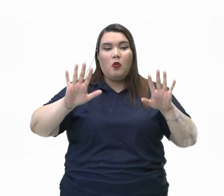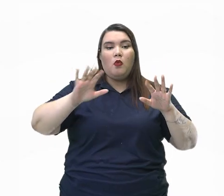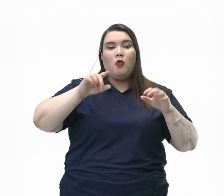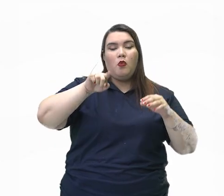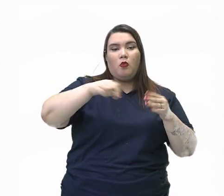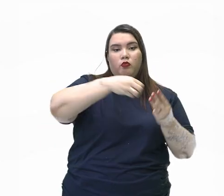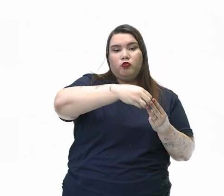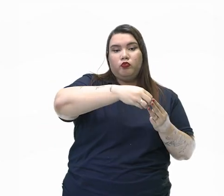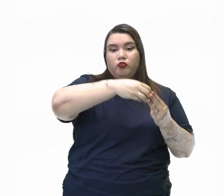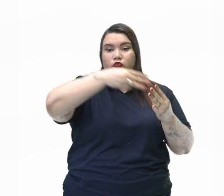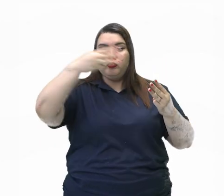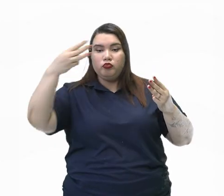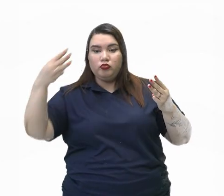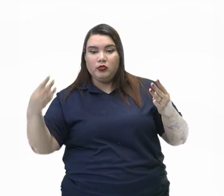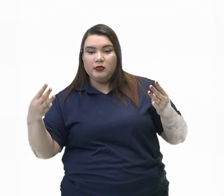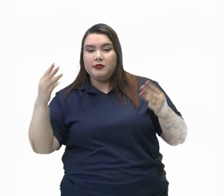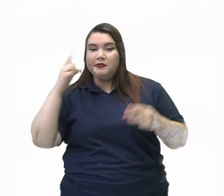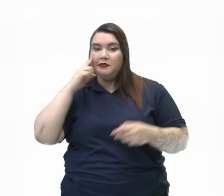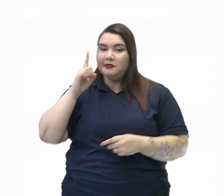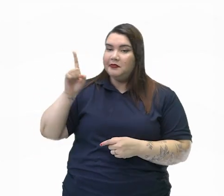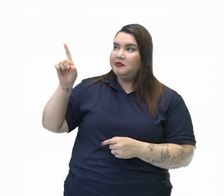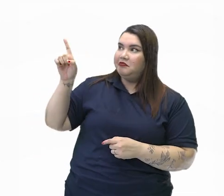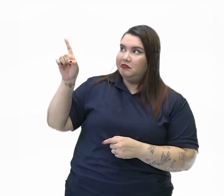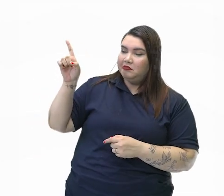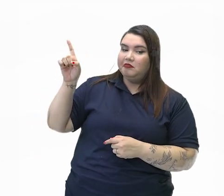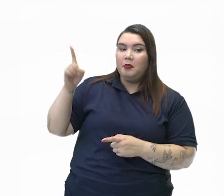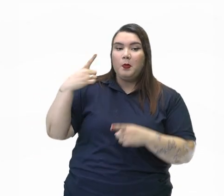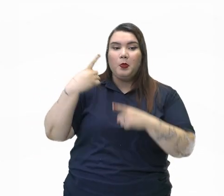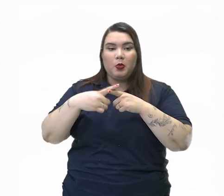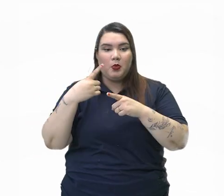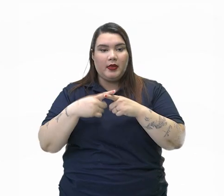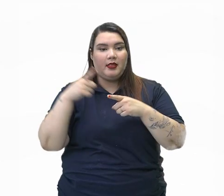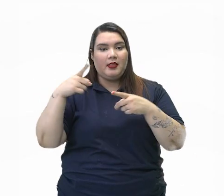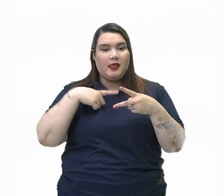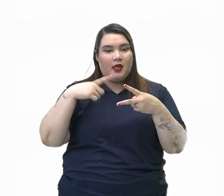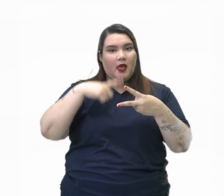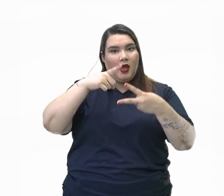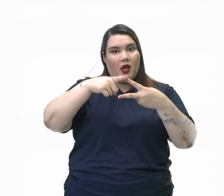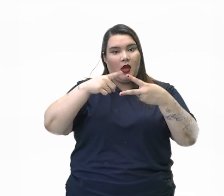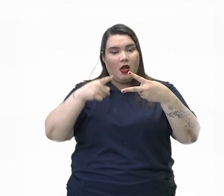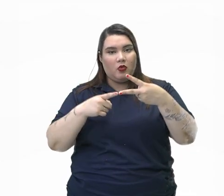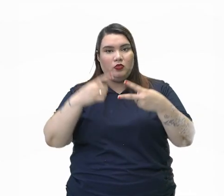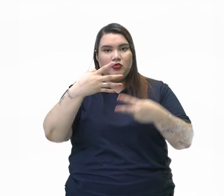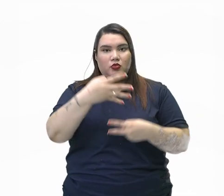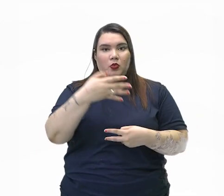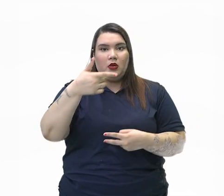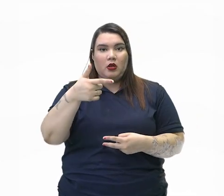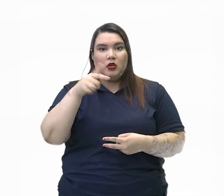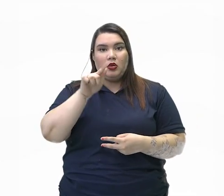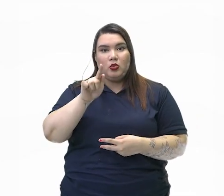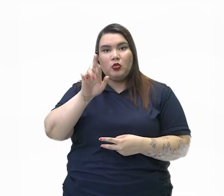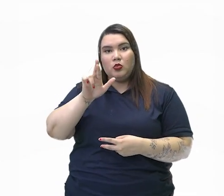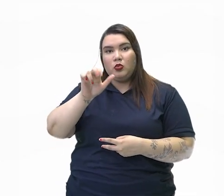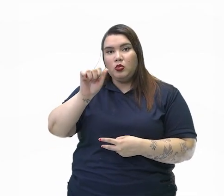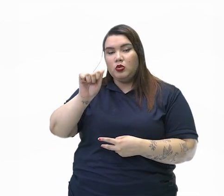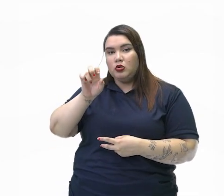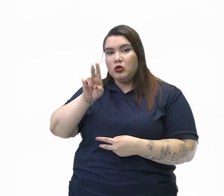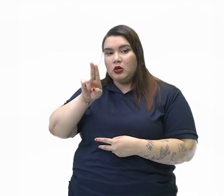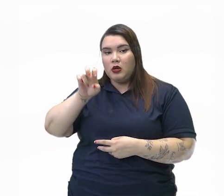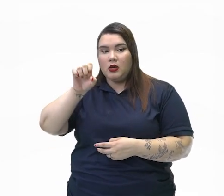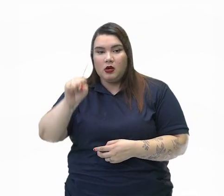reta, o arco-íris é curvo, como estamos vendo essa imagem, devido a esses 42